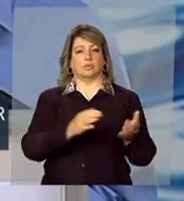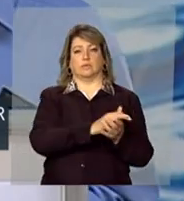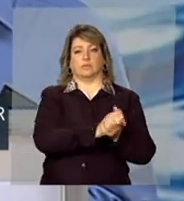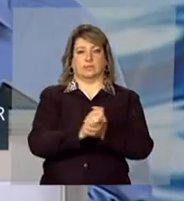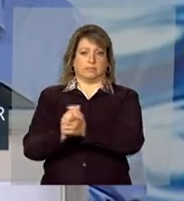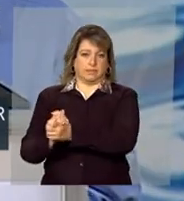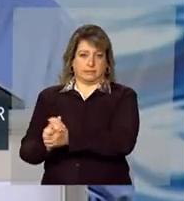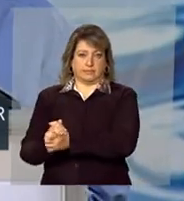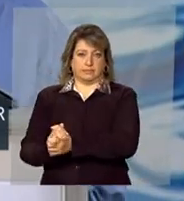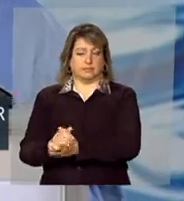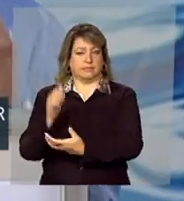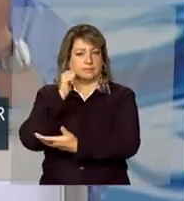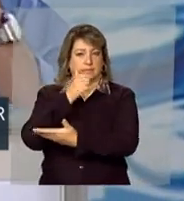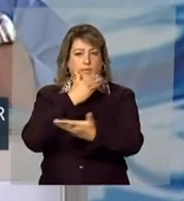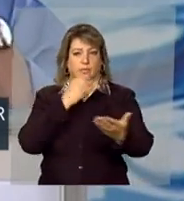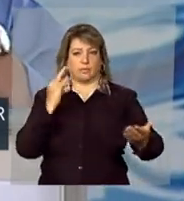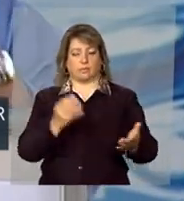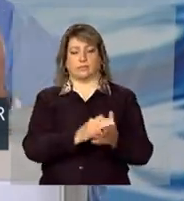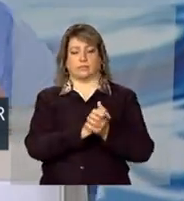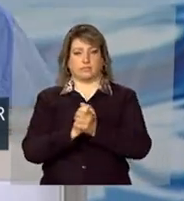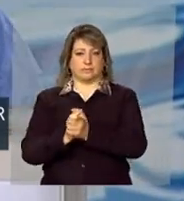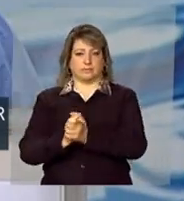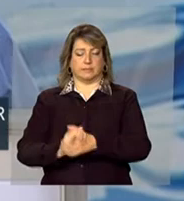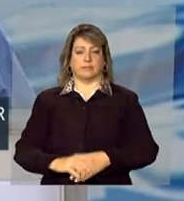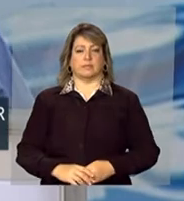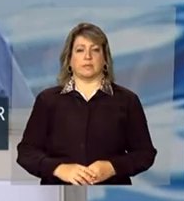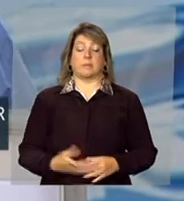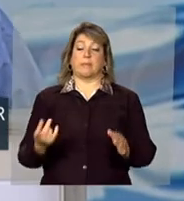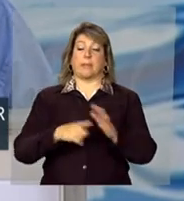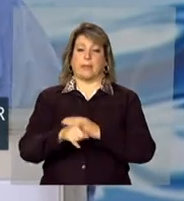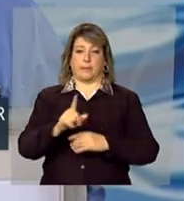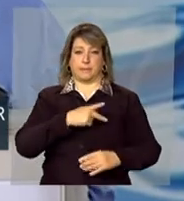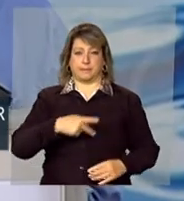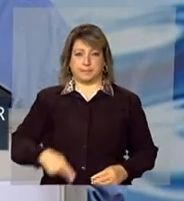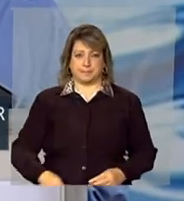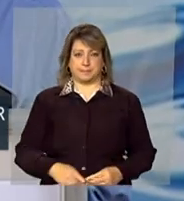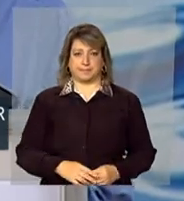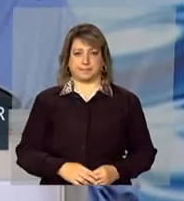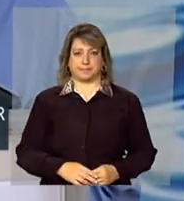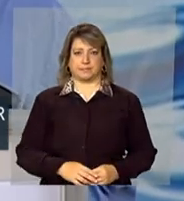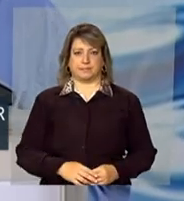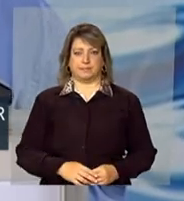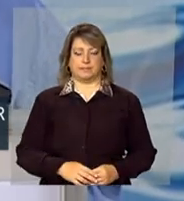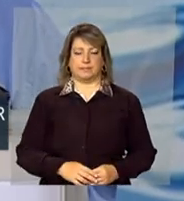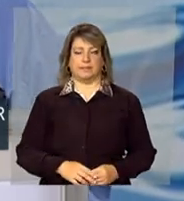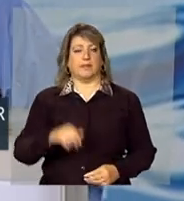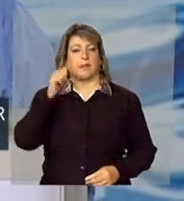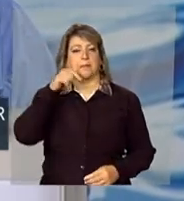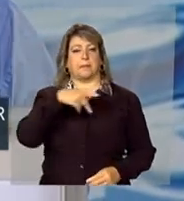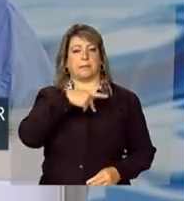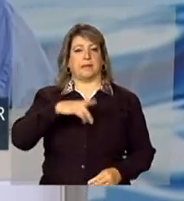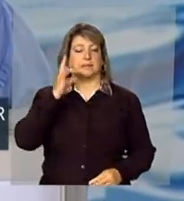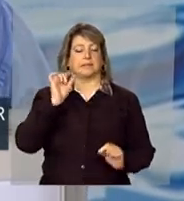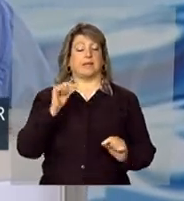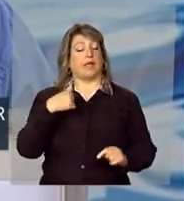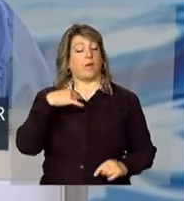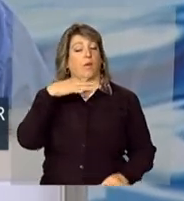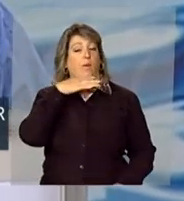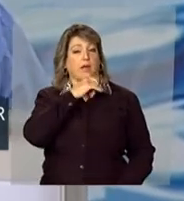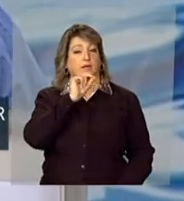senhoras, meus senhores, Presidenta, eu acho que essa manhã